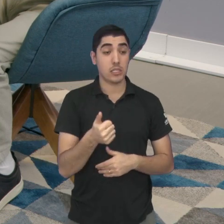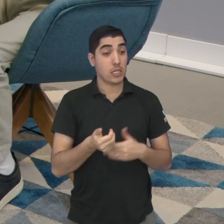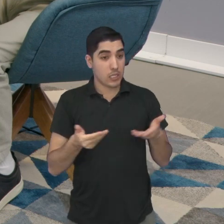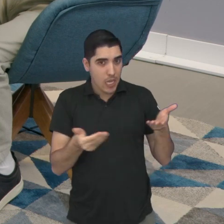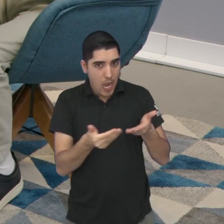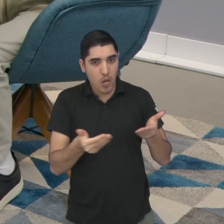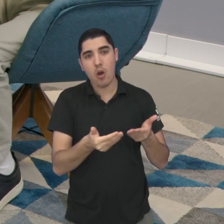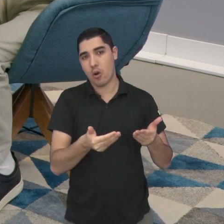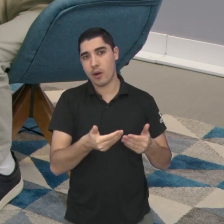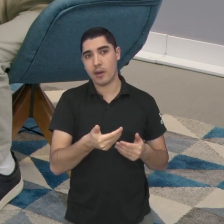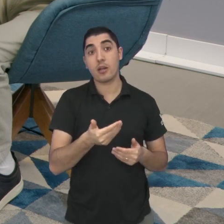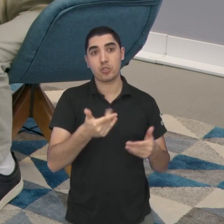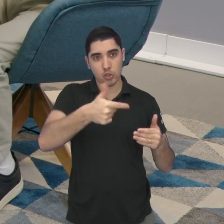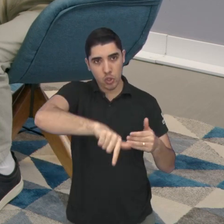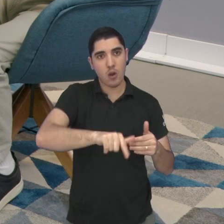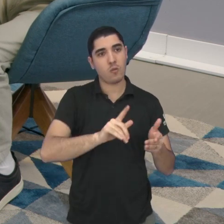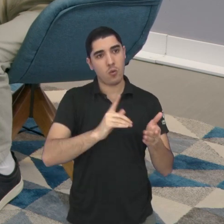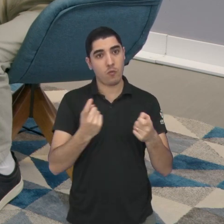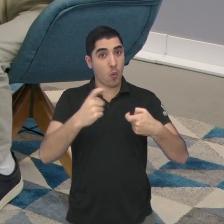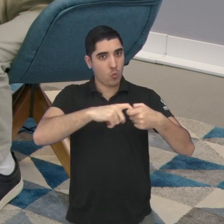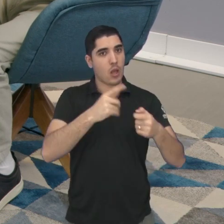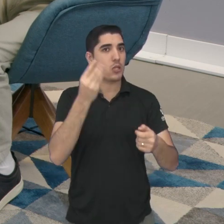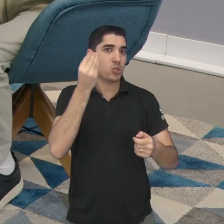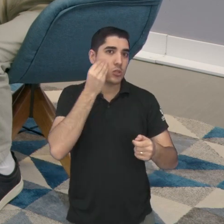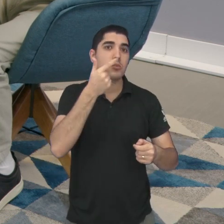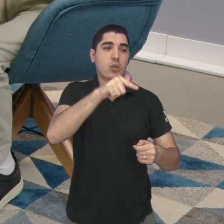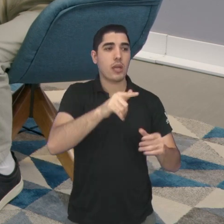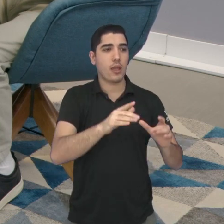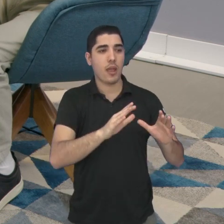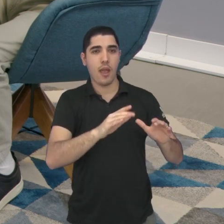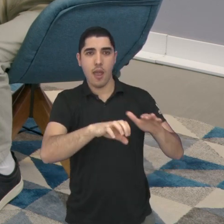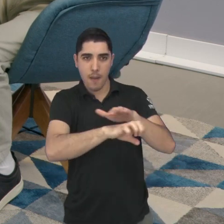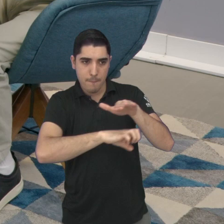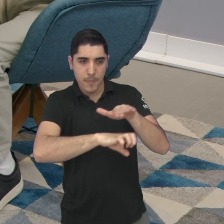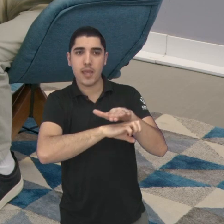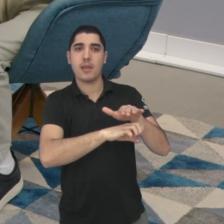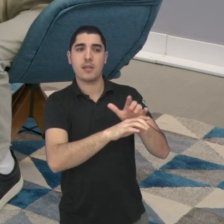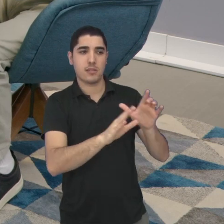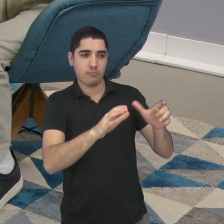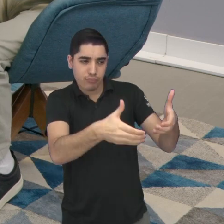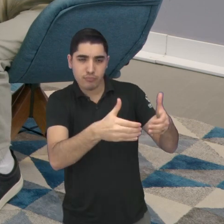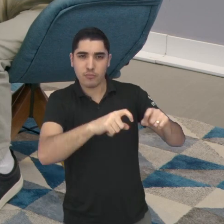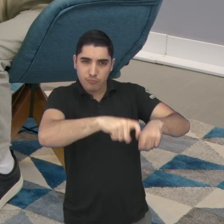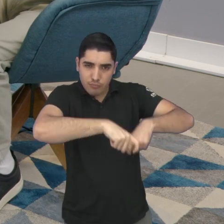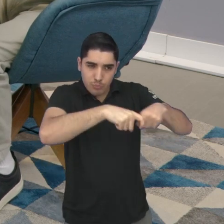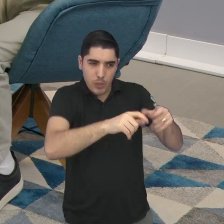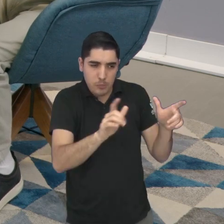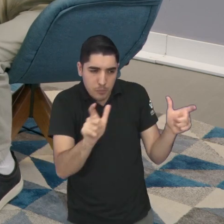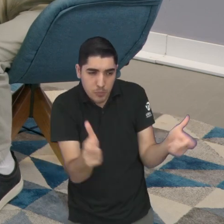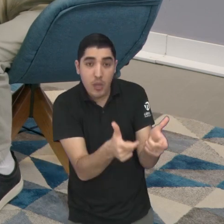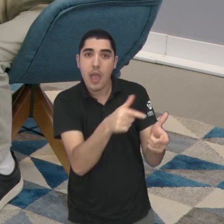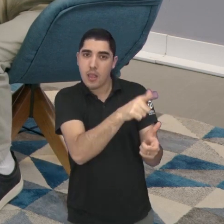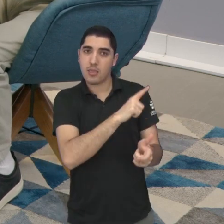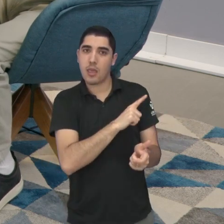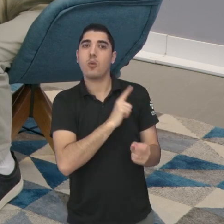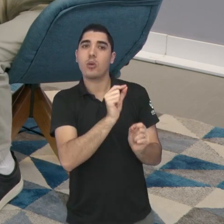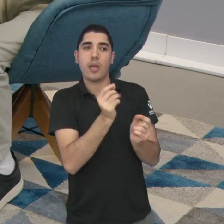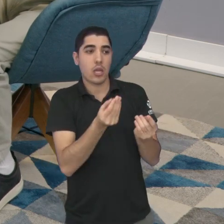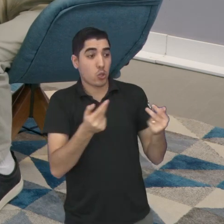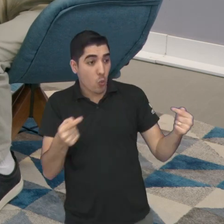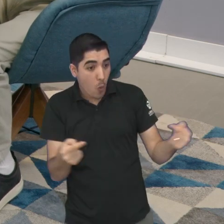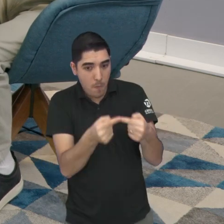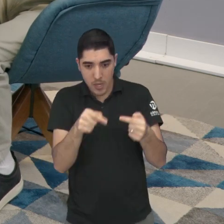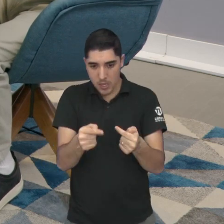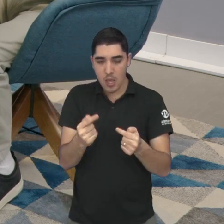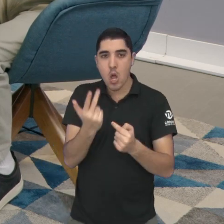né? Tinha sido parado, mas já estão retomando isso de pequenos produtores, comida orgânica, equilibrada, balanceada, exatamente com os